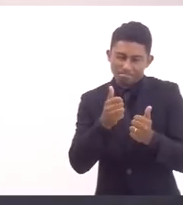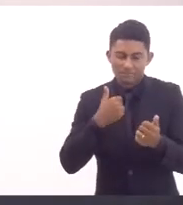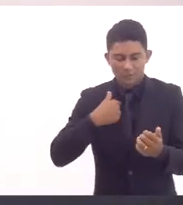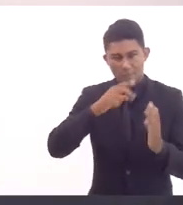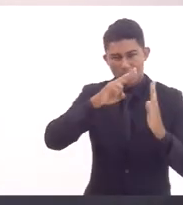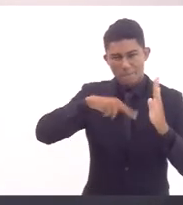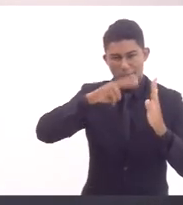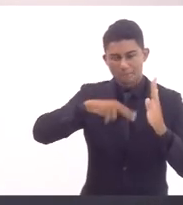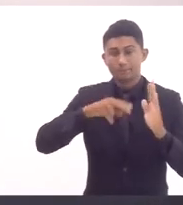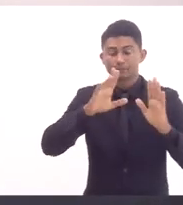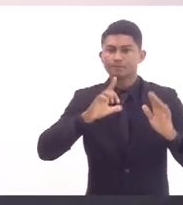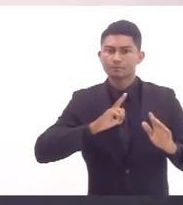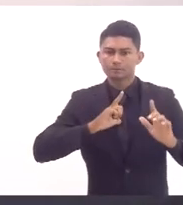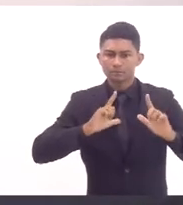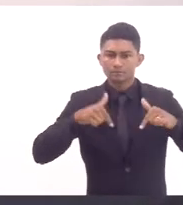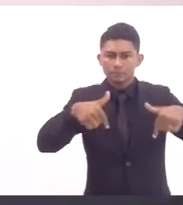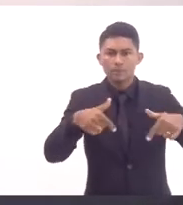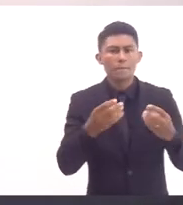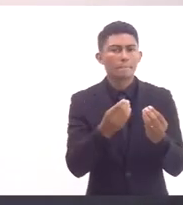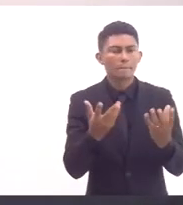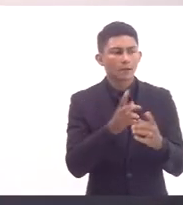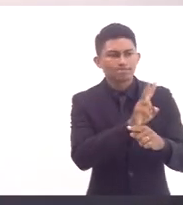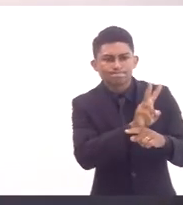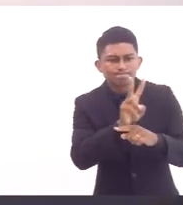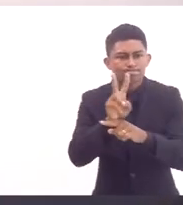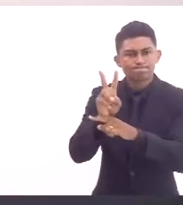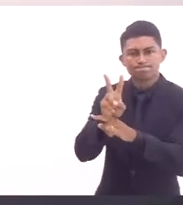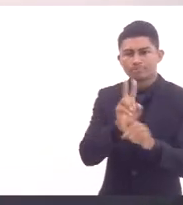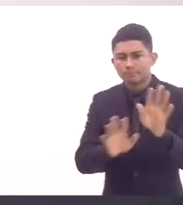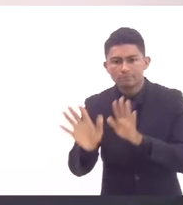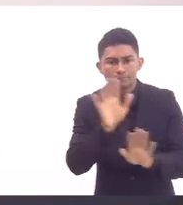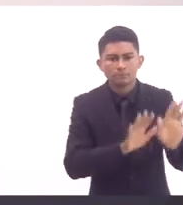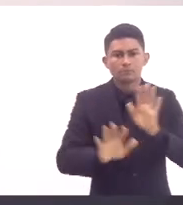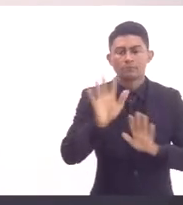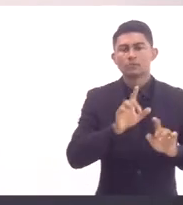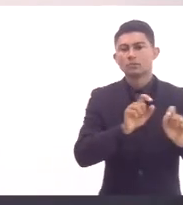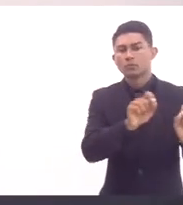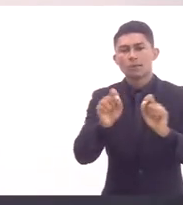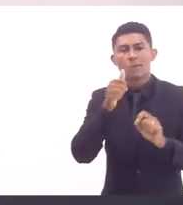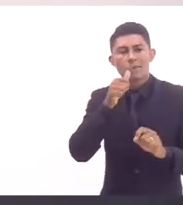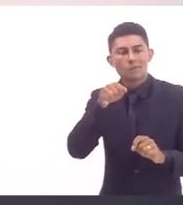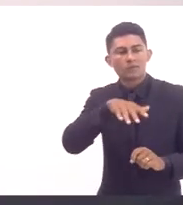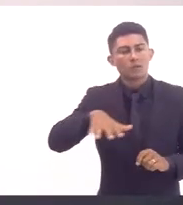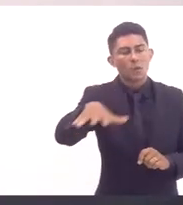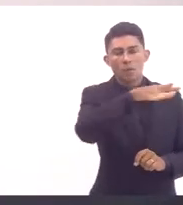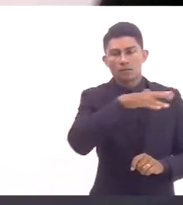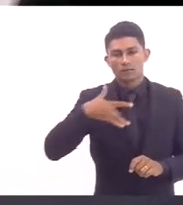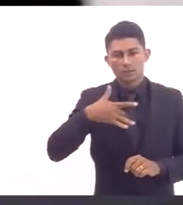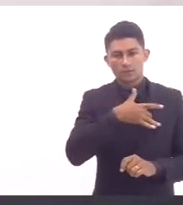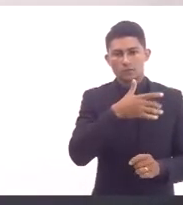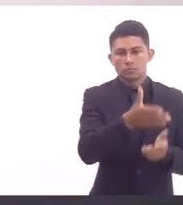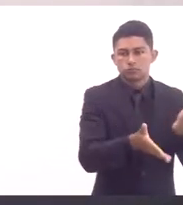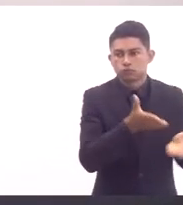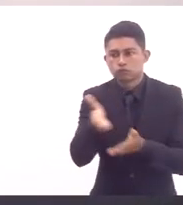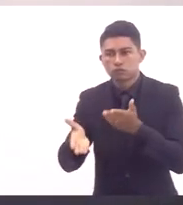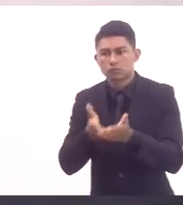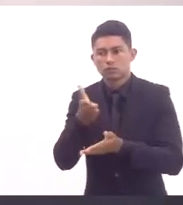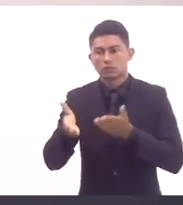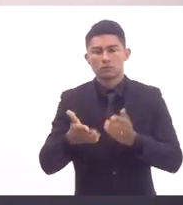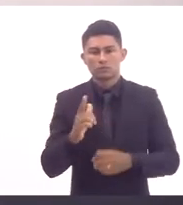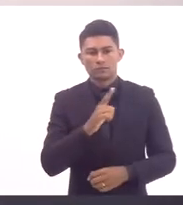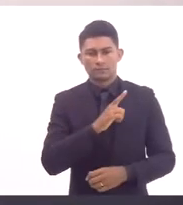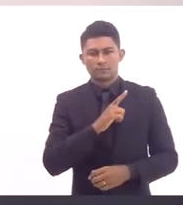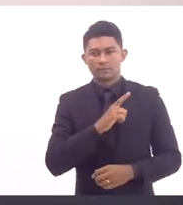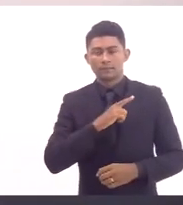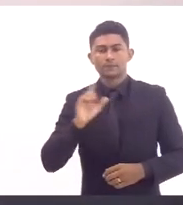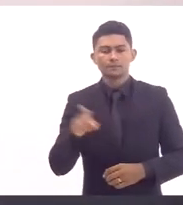mas ações de vigilância sem medidas de precauções em relação à saúde das mulheres né e é a